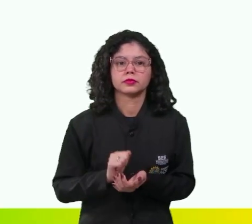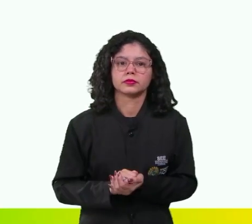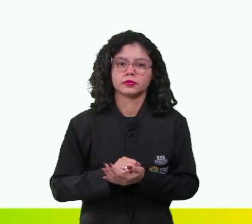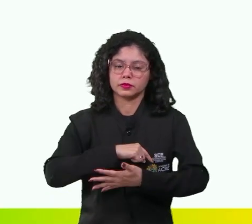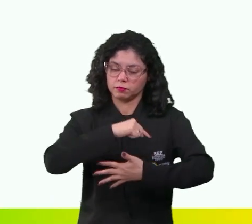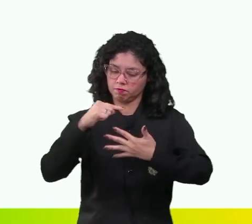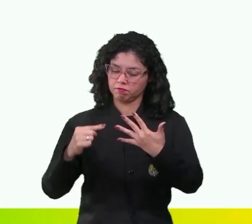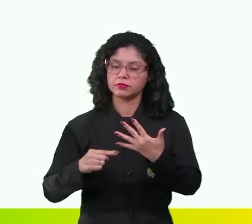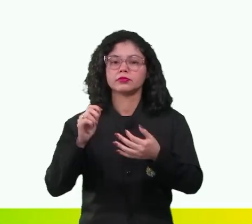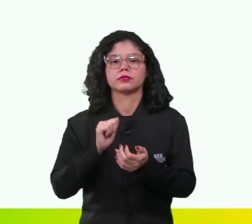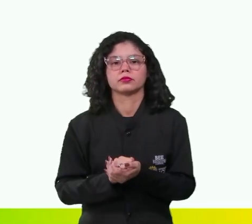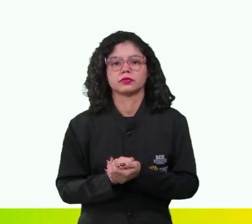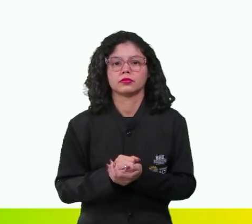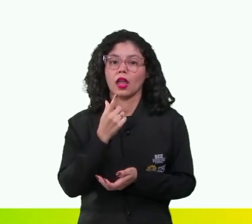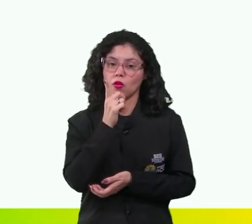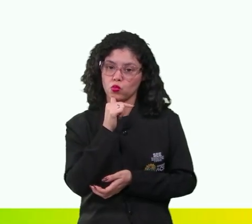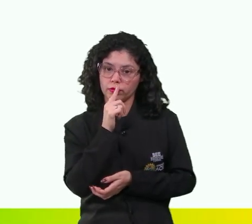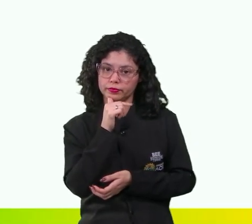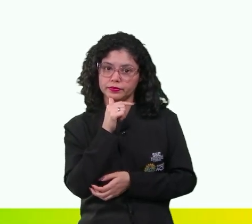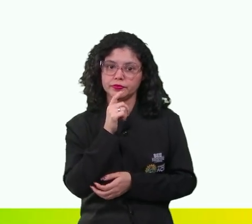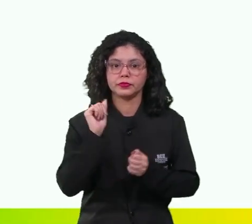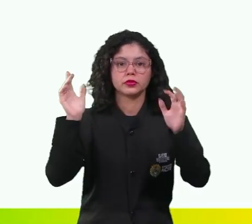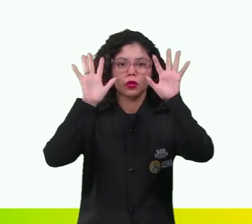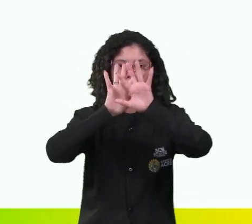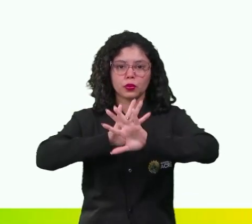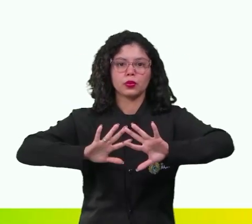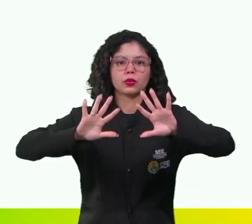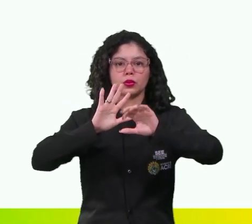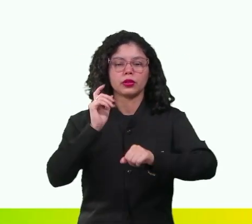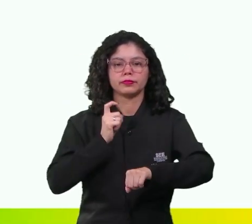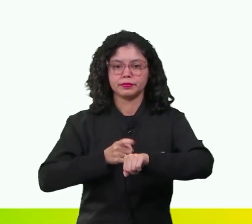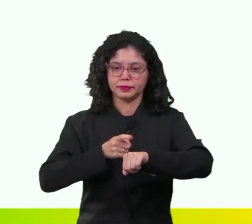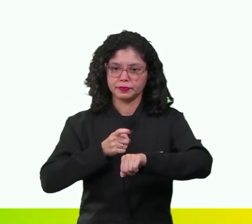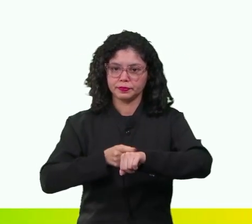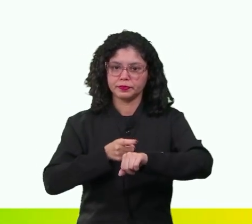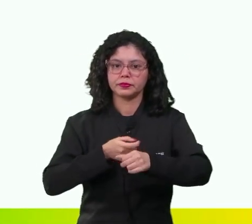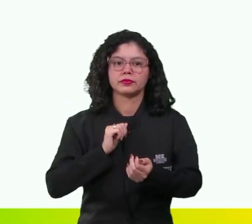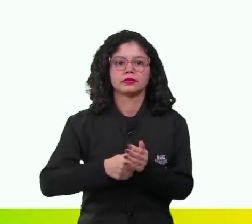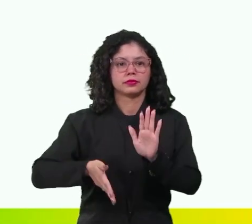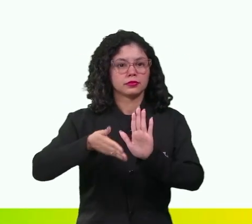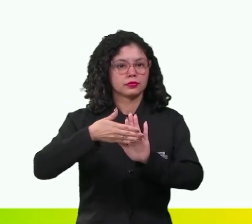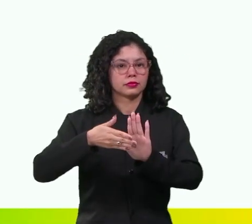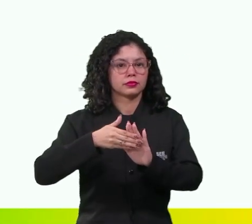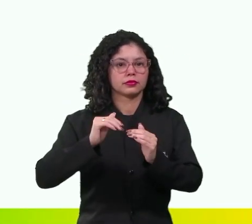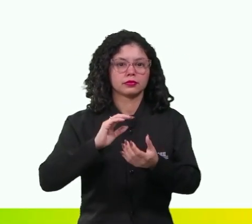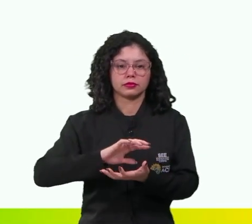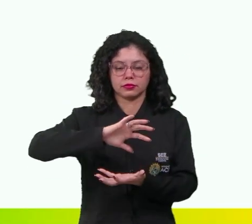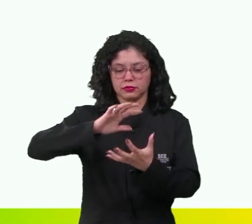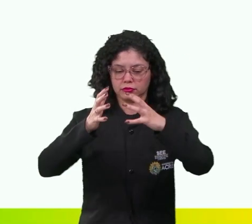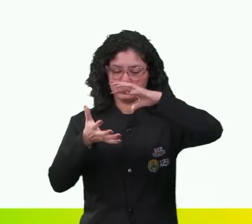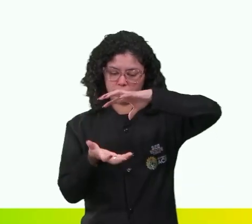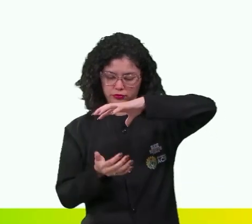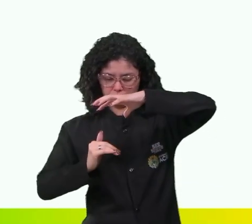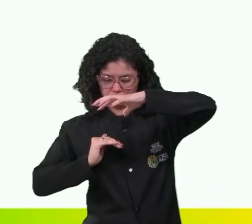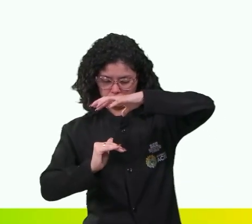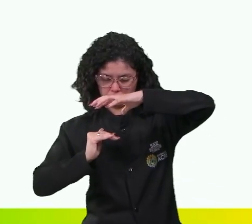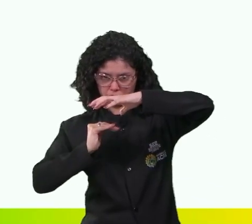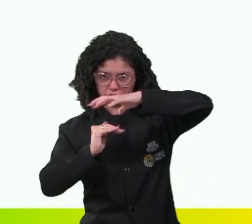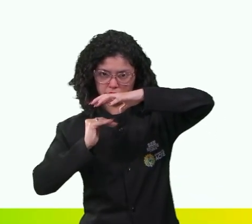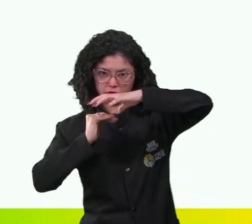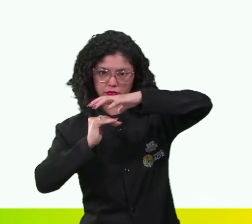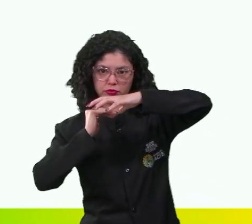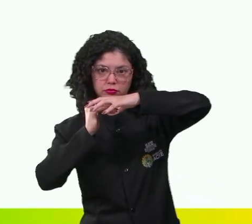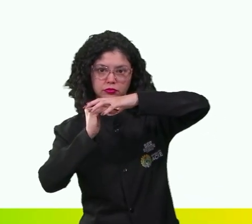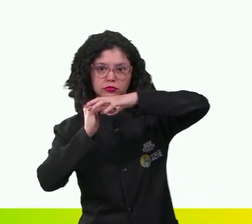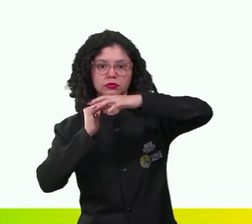Recursos vitais como água, ar e rochas provém das camadas externas da Terra,